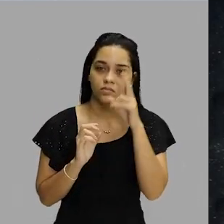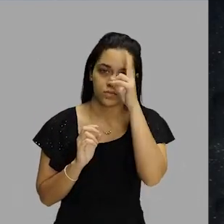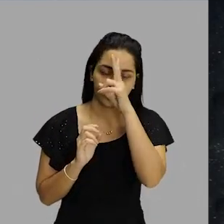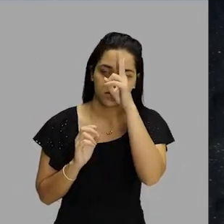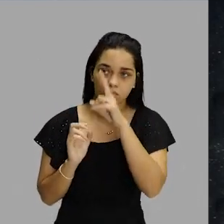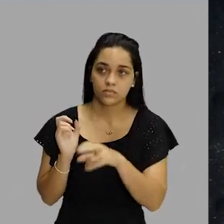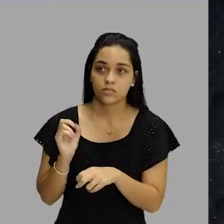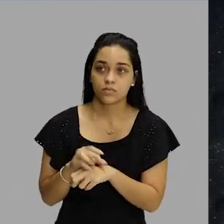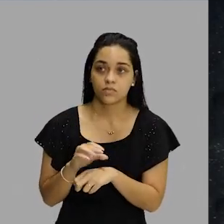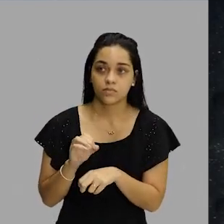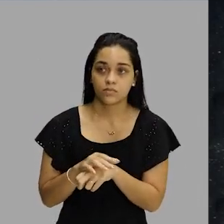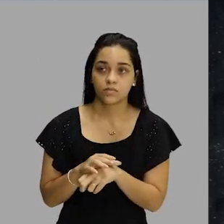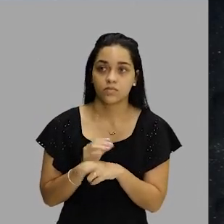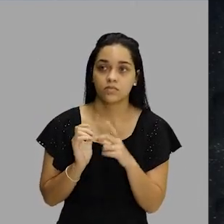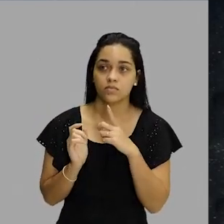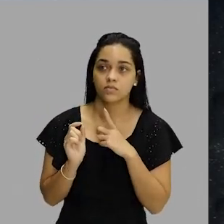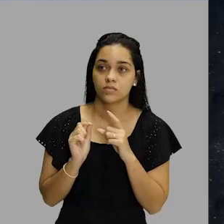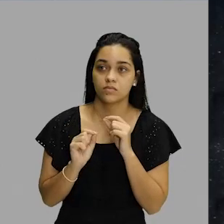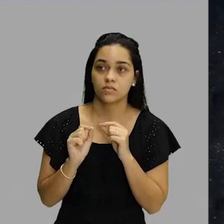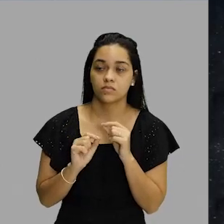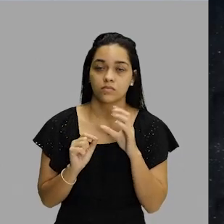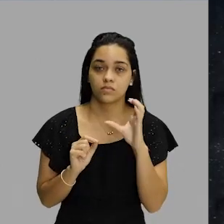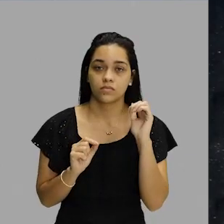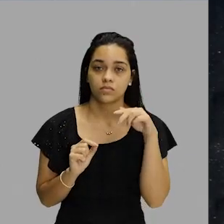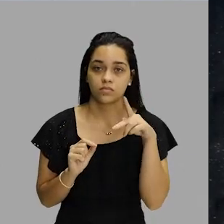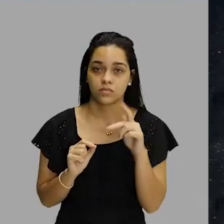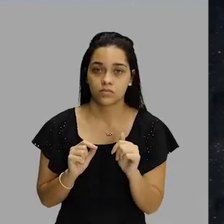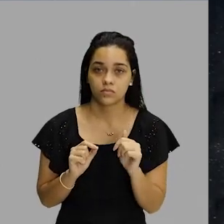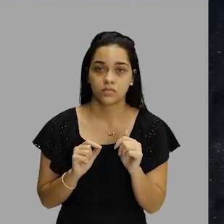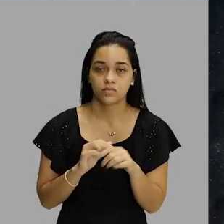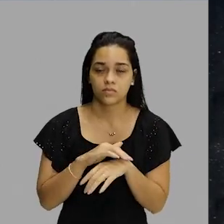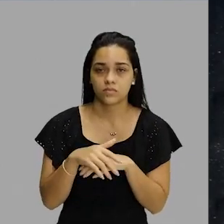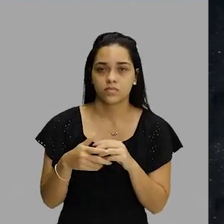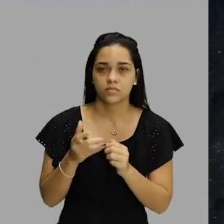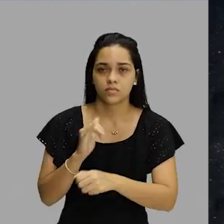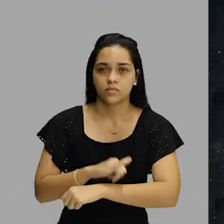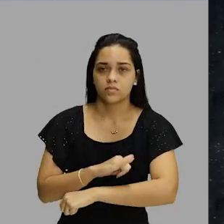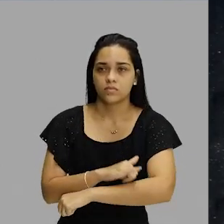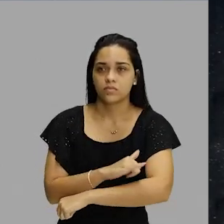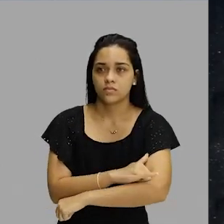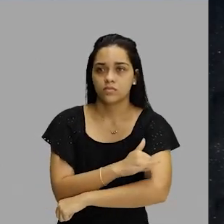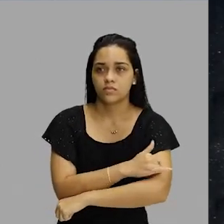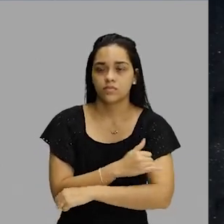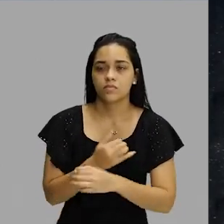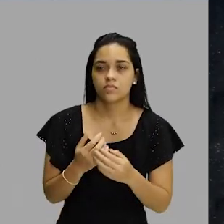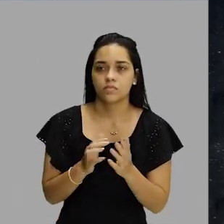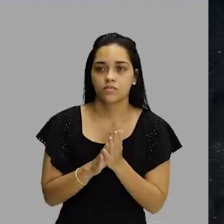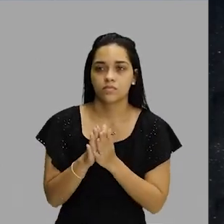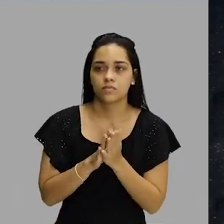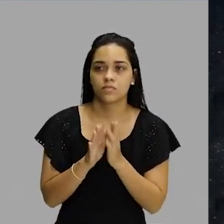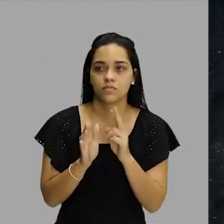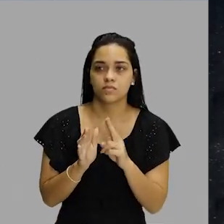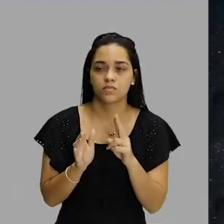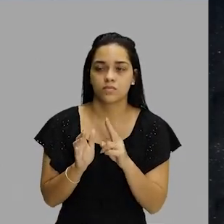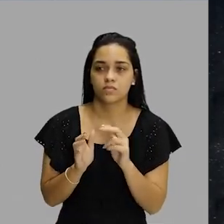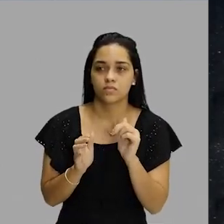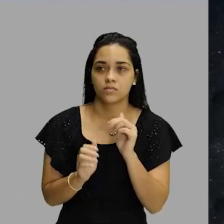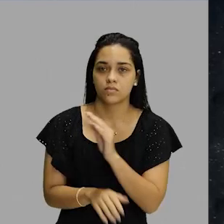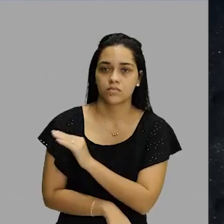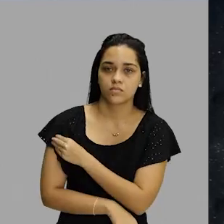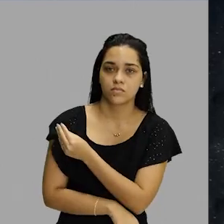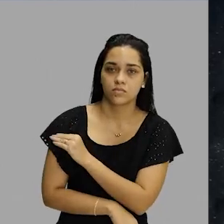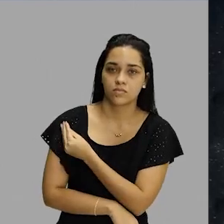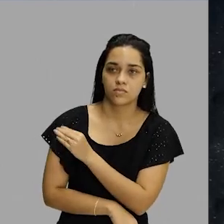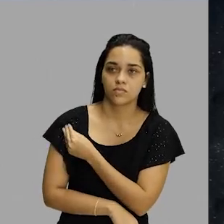vírus envelopado, ele tem uma capa externa de lipídio, né, que se dissolve com o uso do álcool ou até mesmo